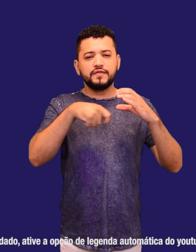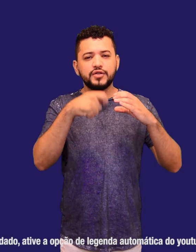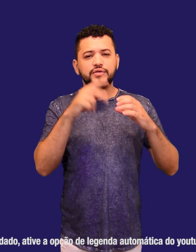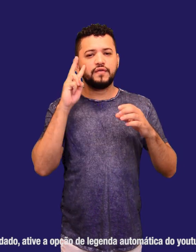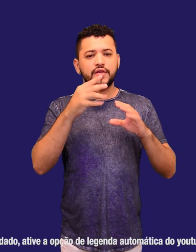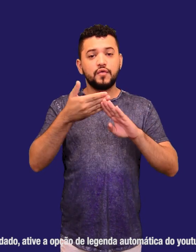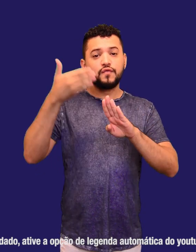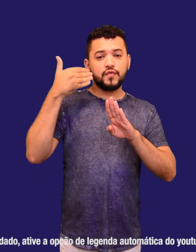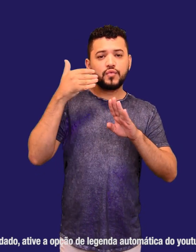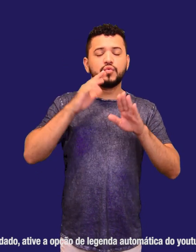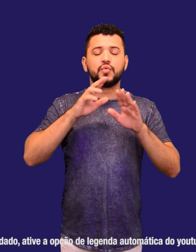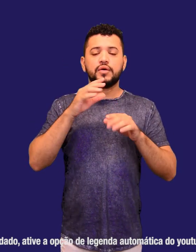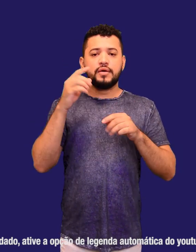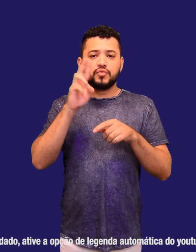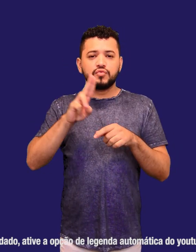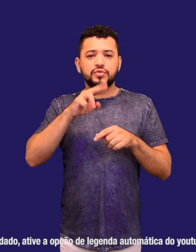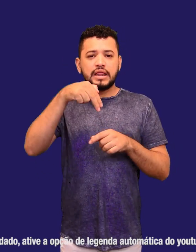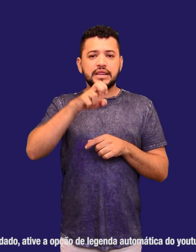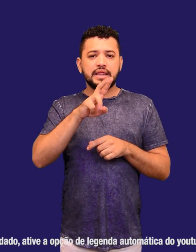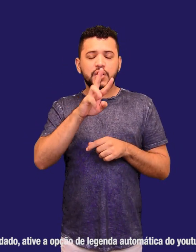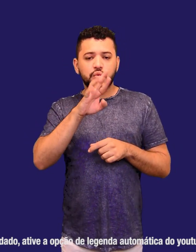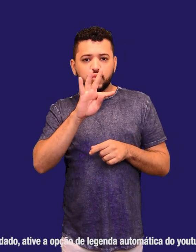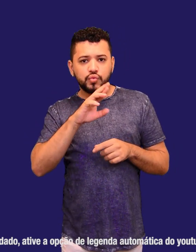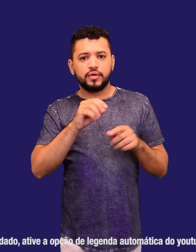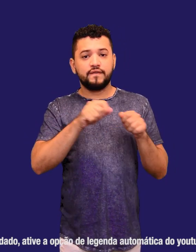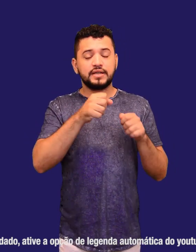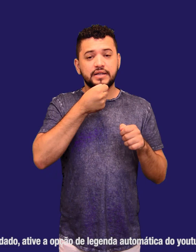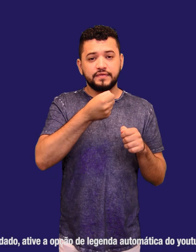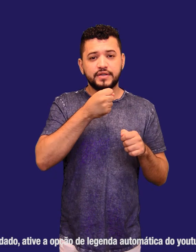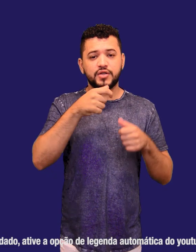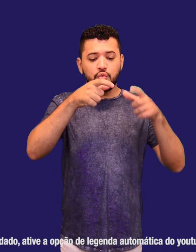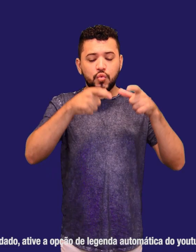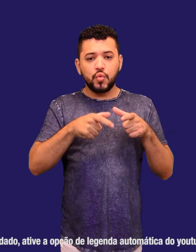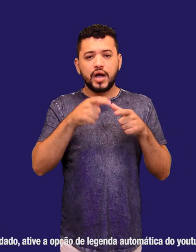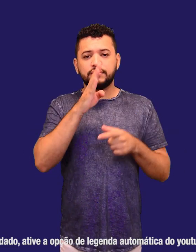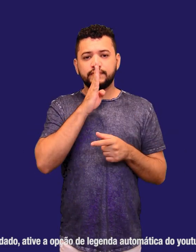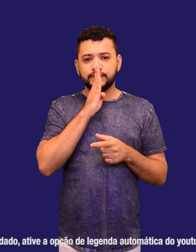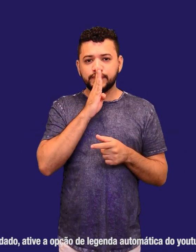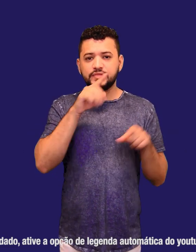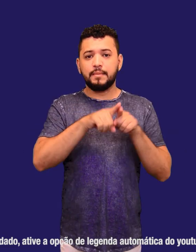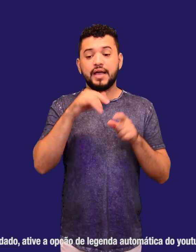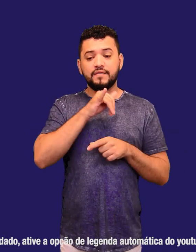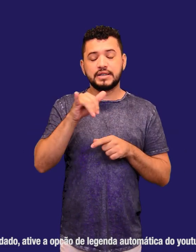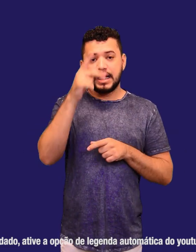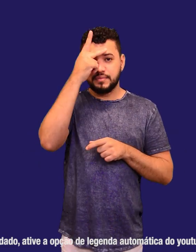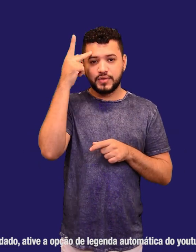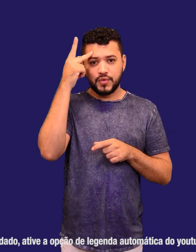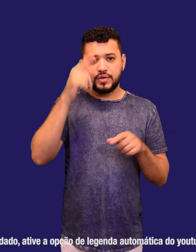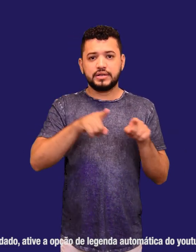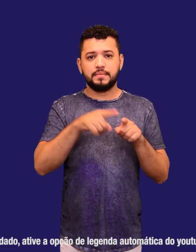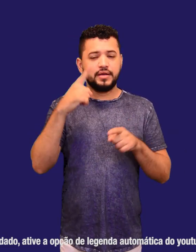seja neutro ou utilizar um fundo desfocado. Fazer a entrevista em um local silencioso, avisar os membros da família que não poderá ser